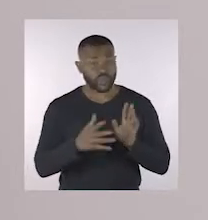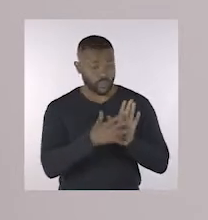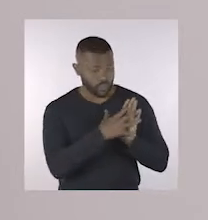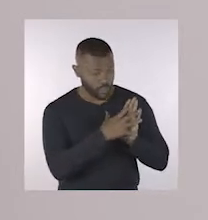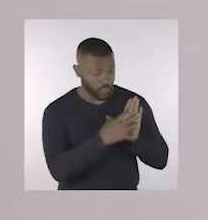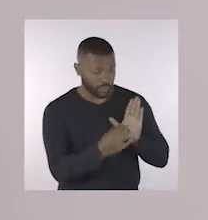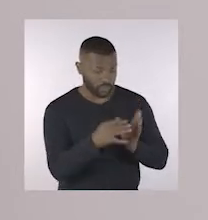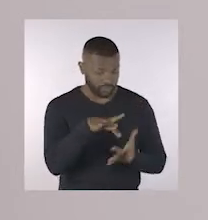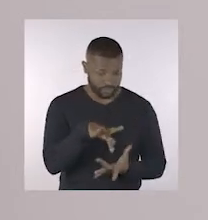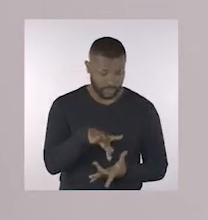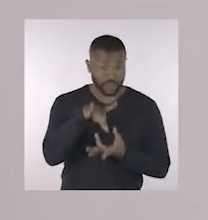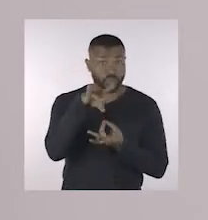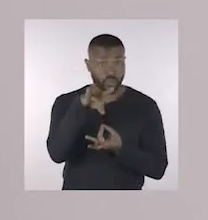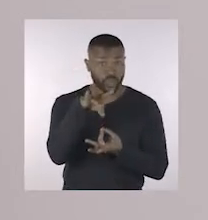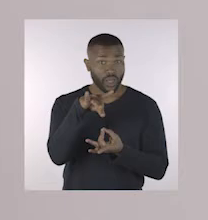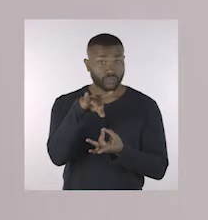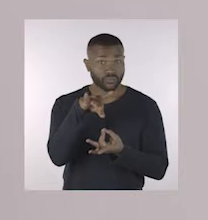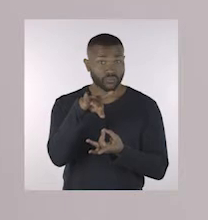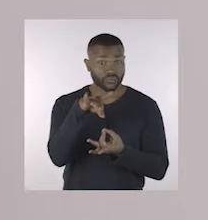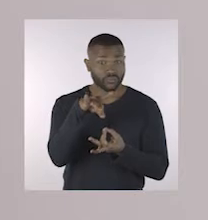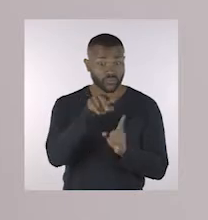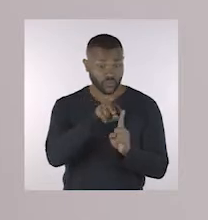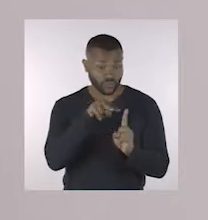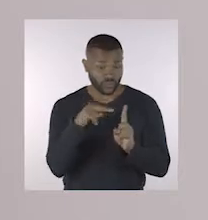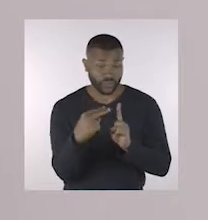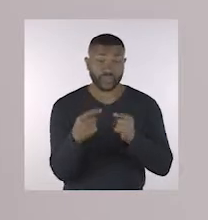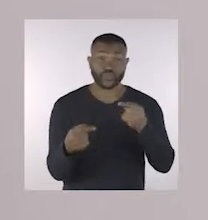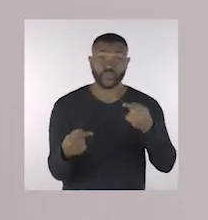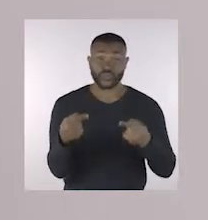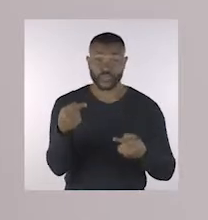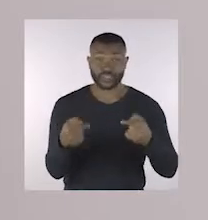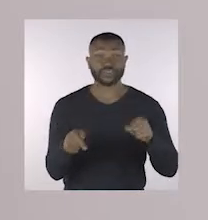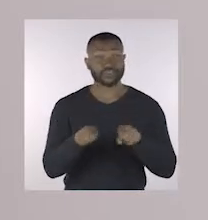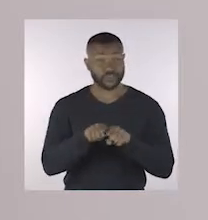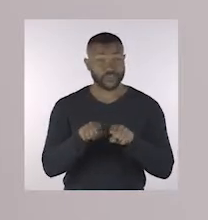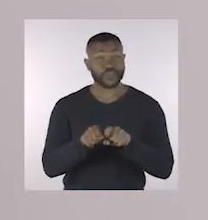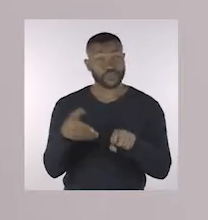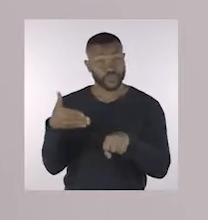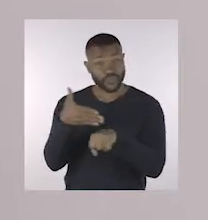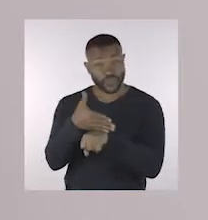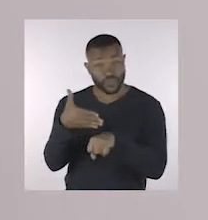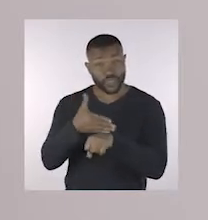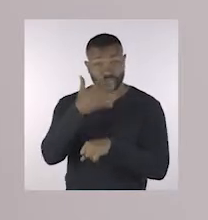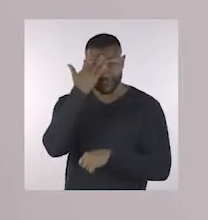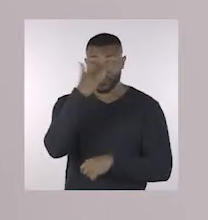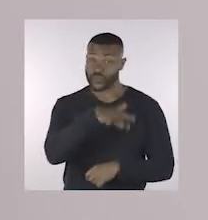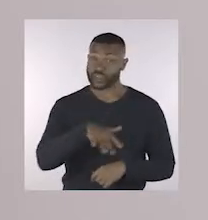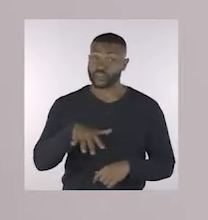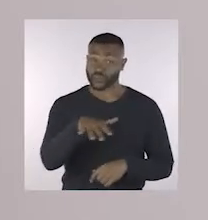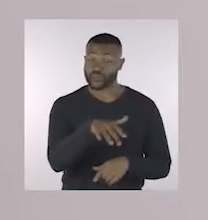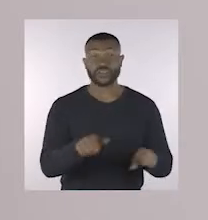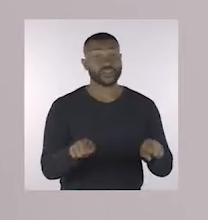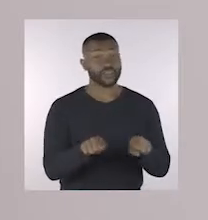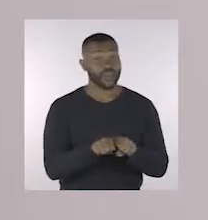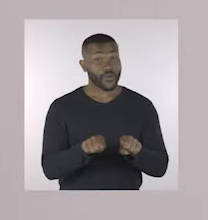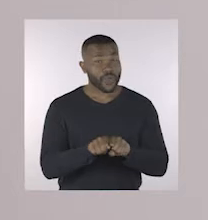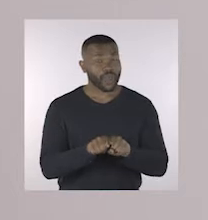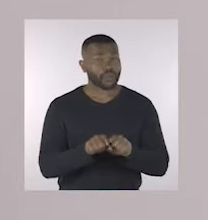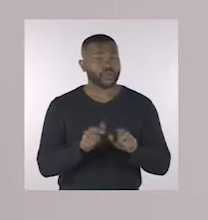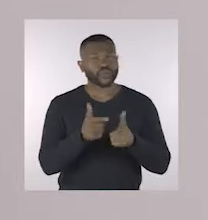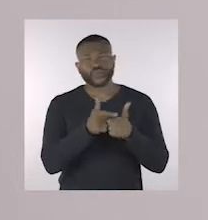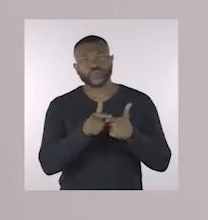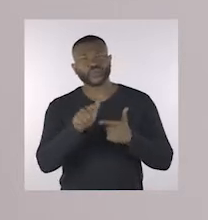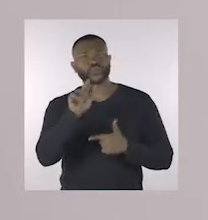sempre Pelo modelo mais democrático tanto do ponto de vista da política da participação das pessoas como também